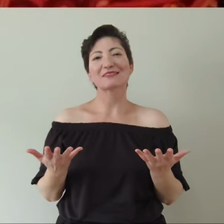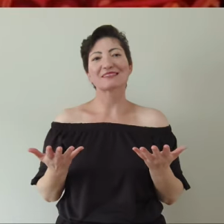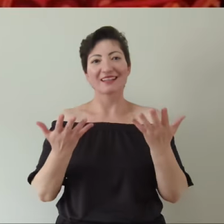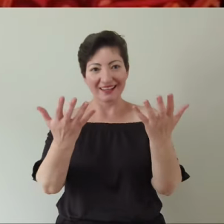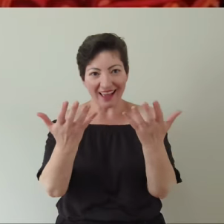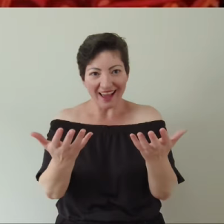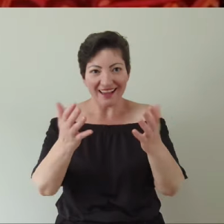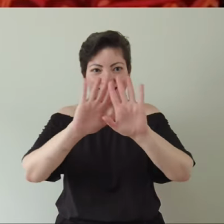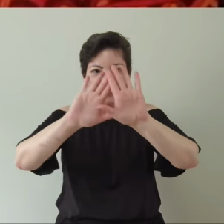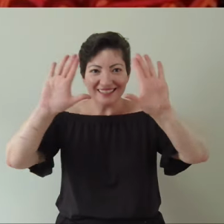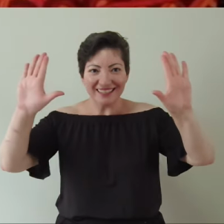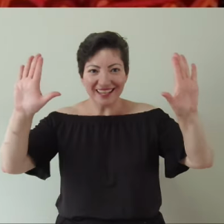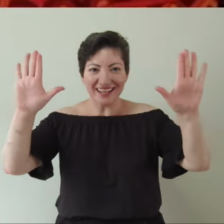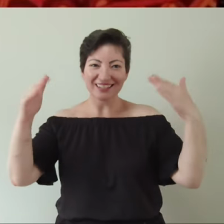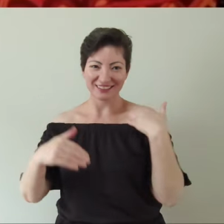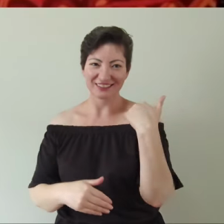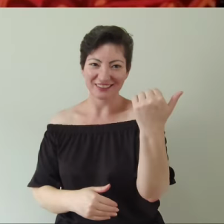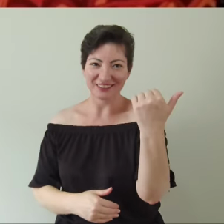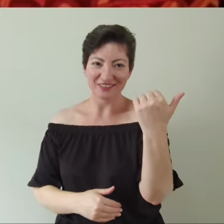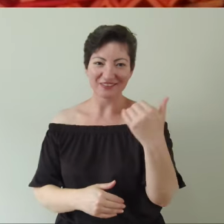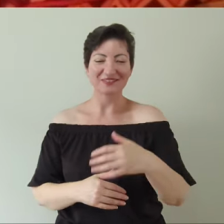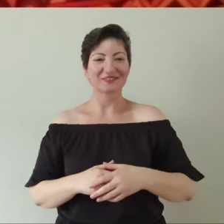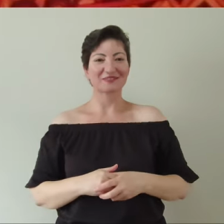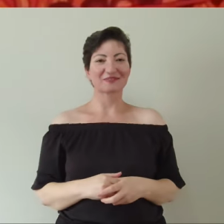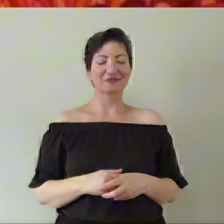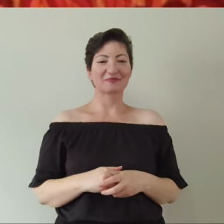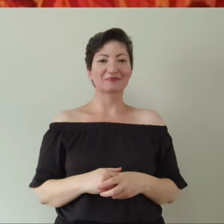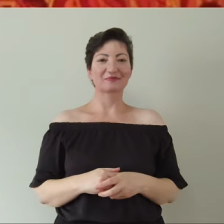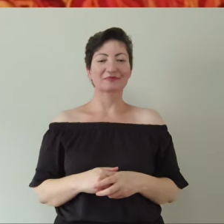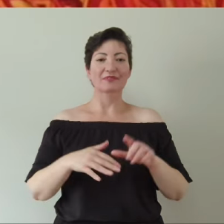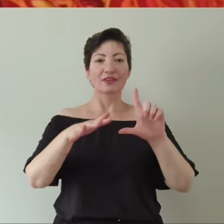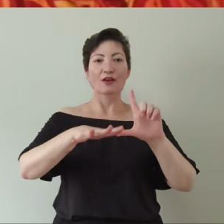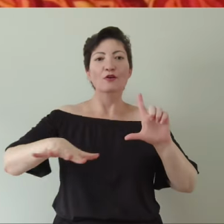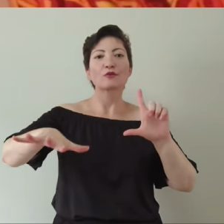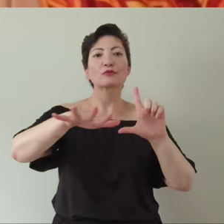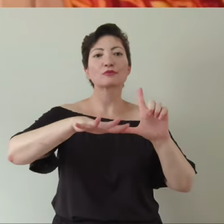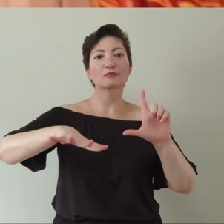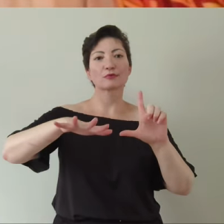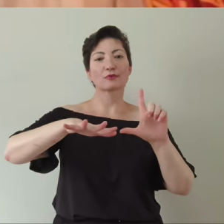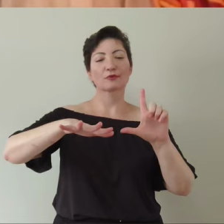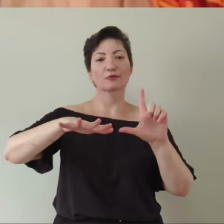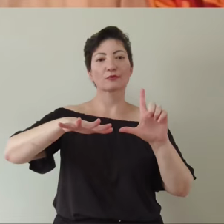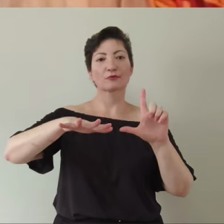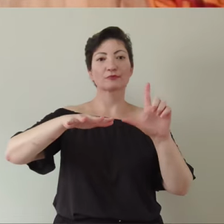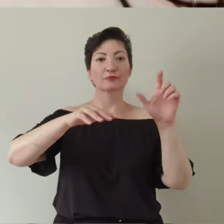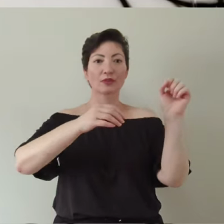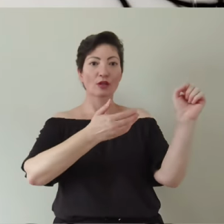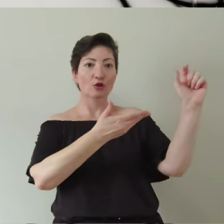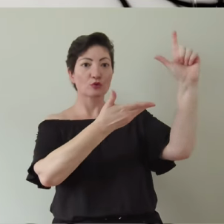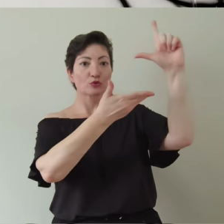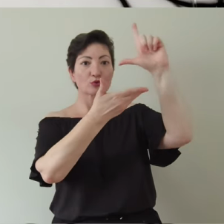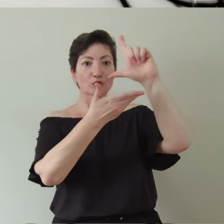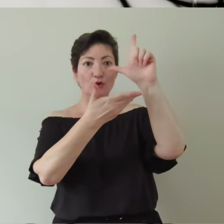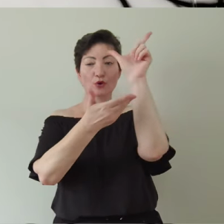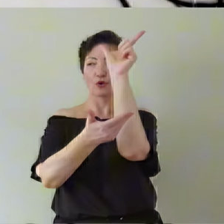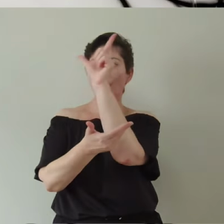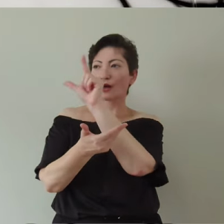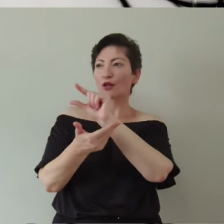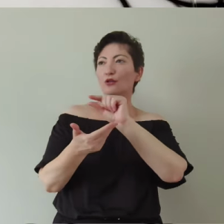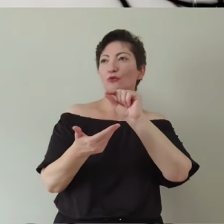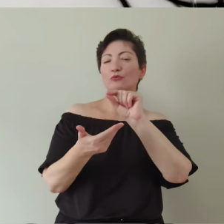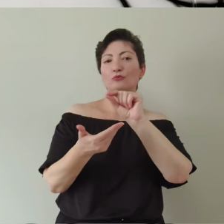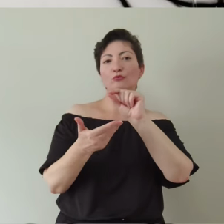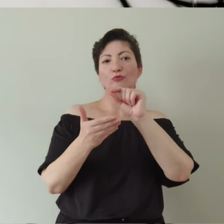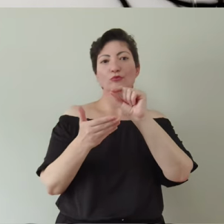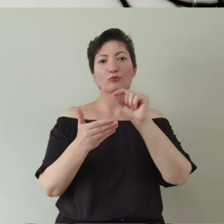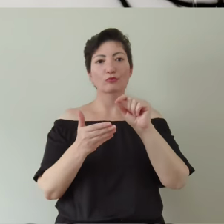fizerem esse cenário, falem comigo. O espetáculo Entre o Sol e a Lua, né, que é um espetáculo que aborda o cuidado com a